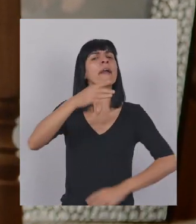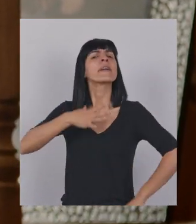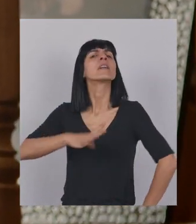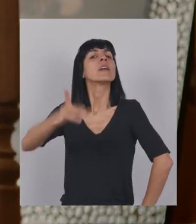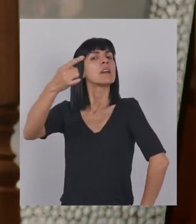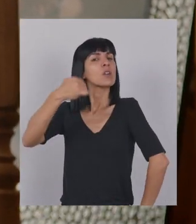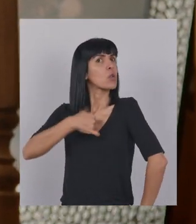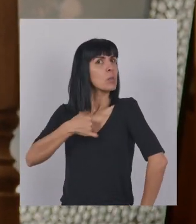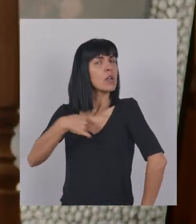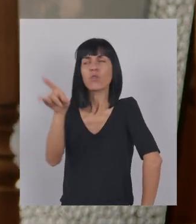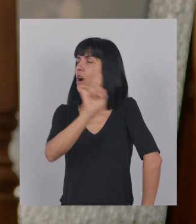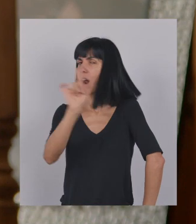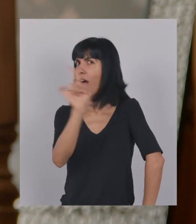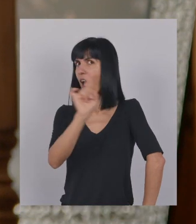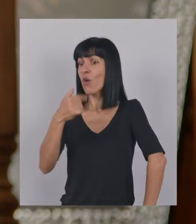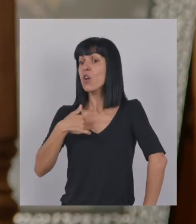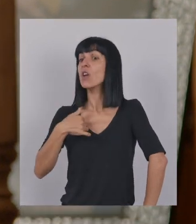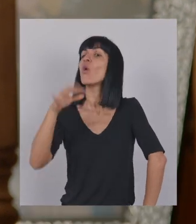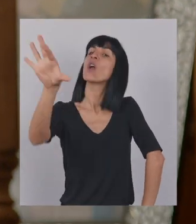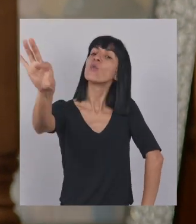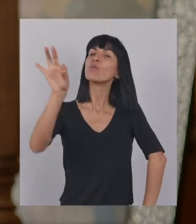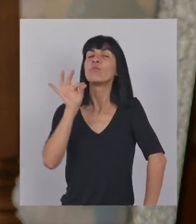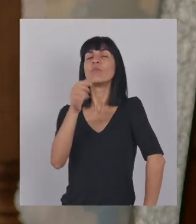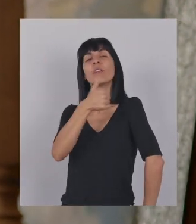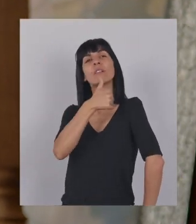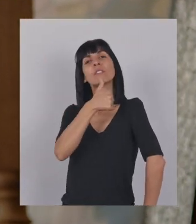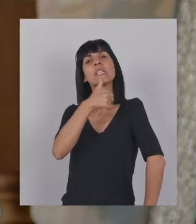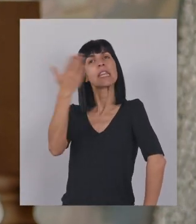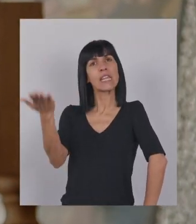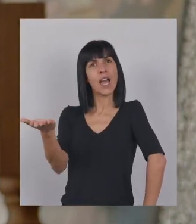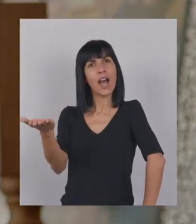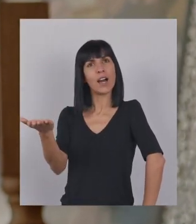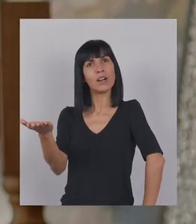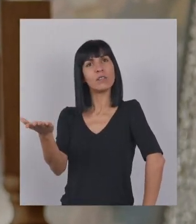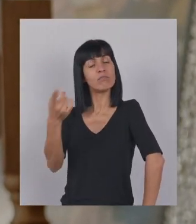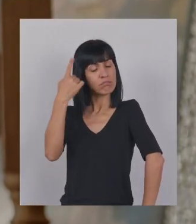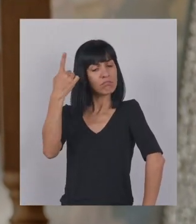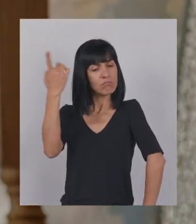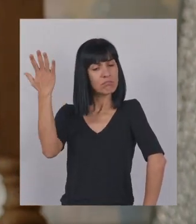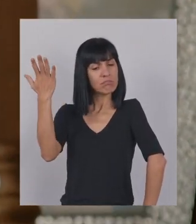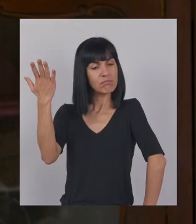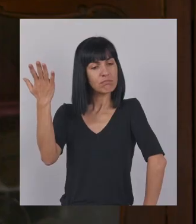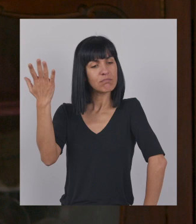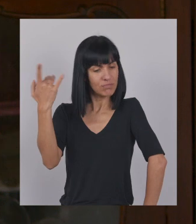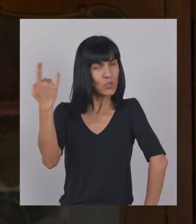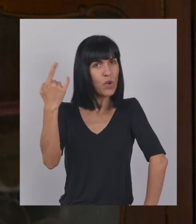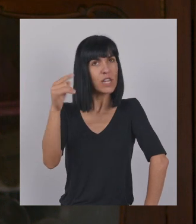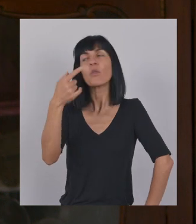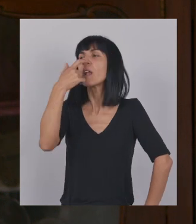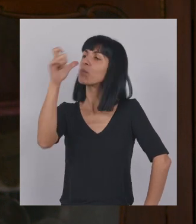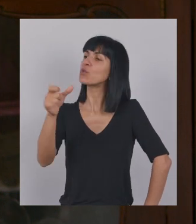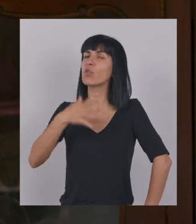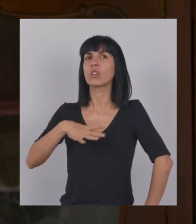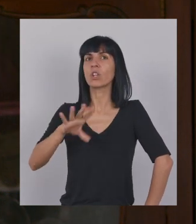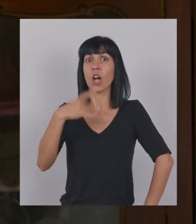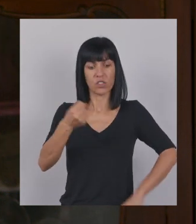quem com quem quis dançar comigo eu não sei sempre com quem eu quis não